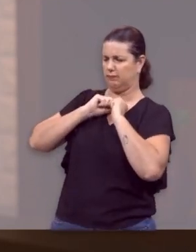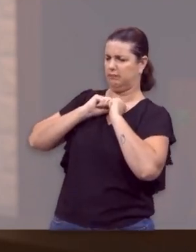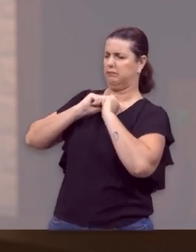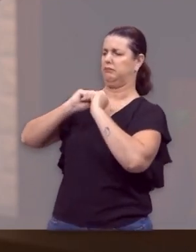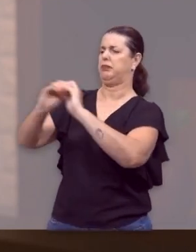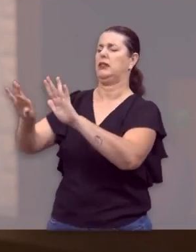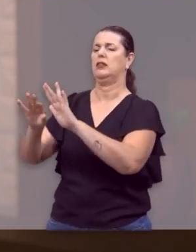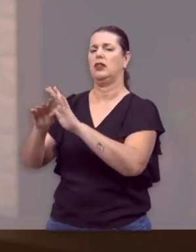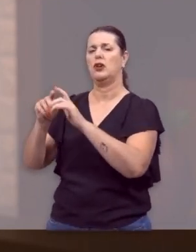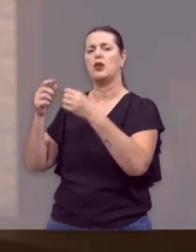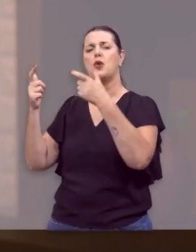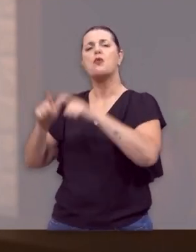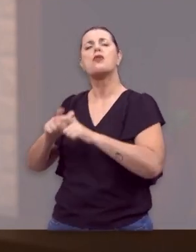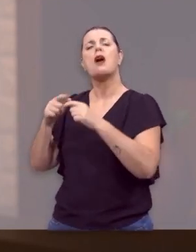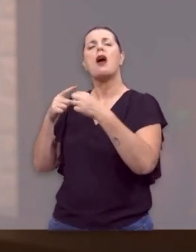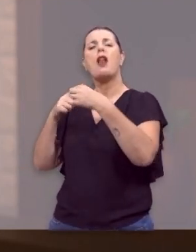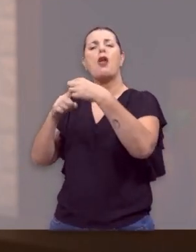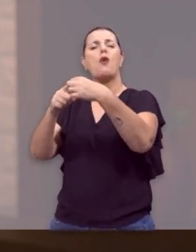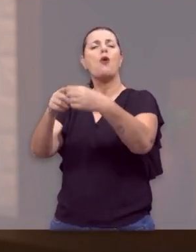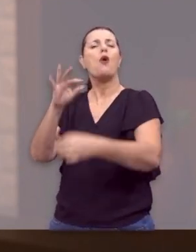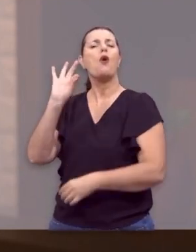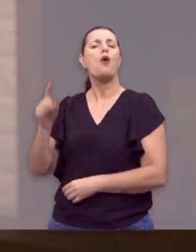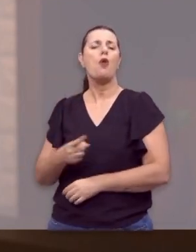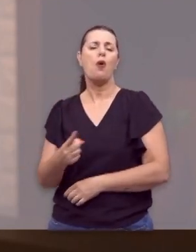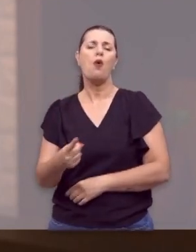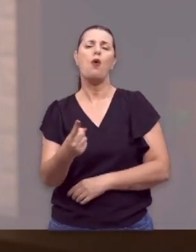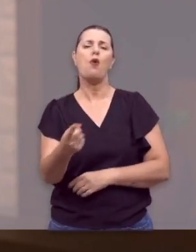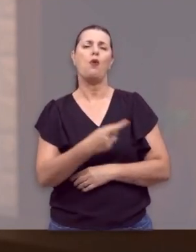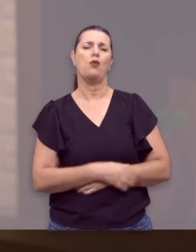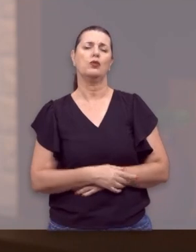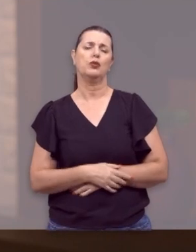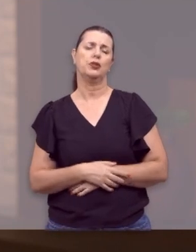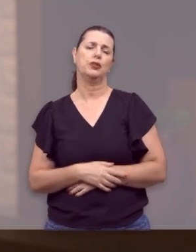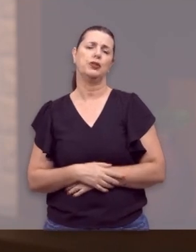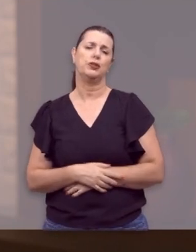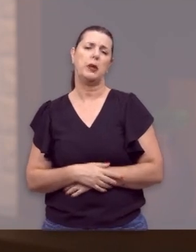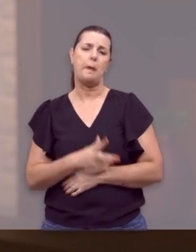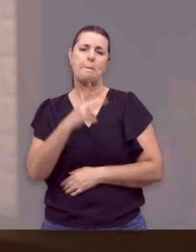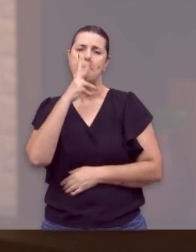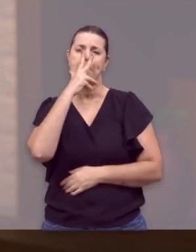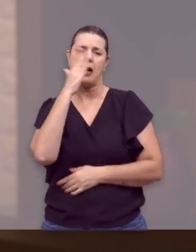ser enviado para um lugar tão longe, como mercadoria barata.